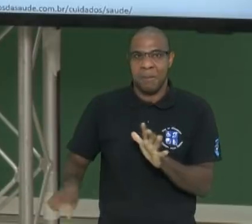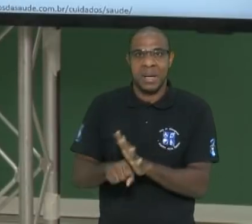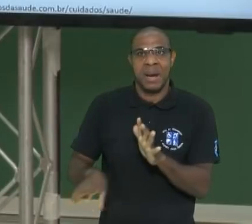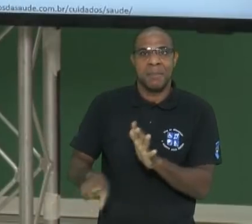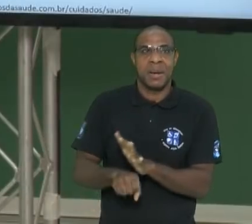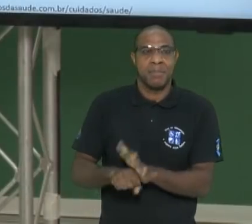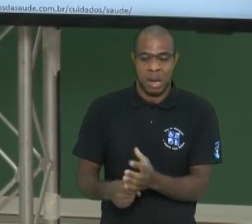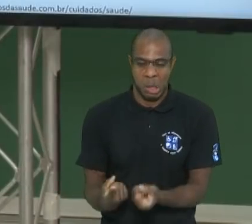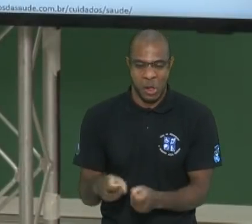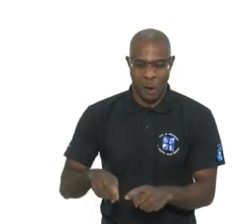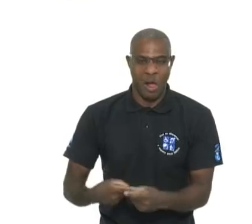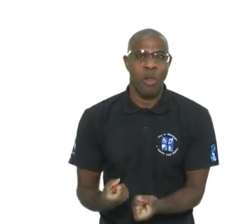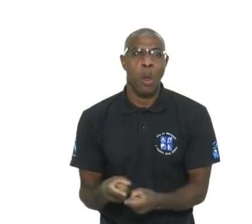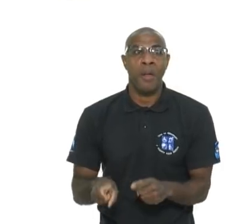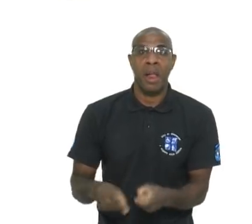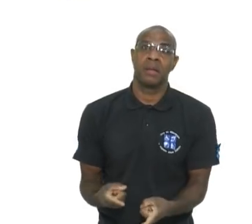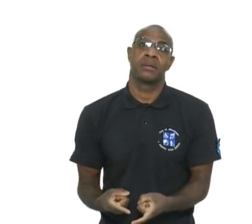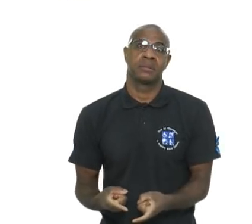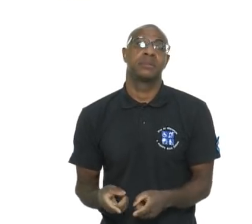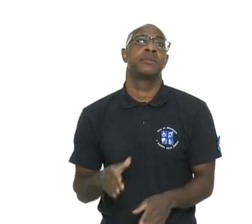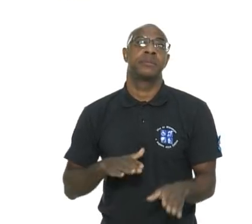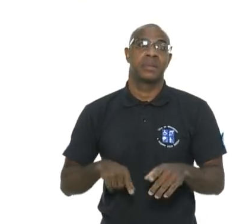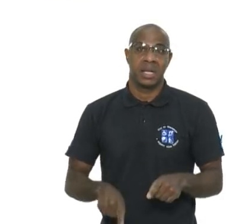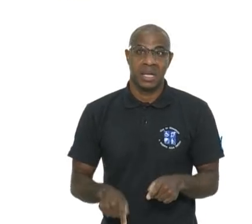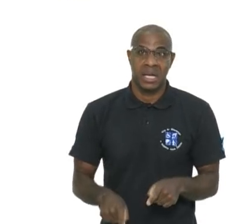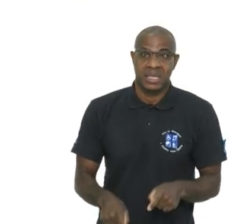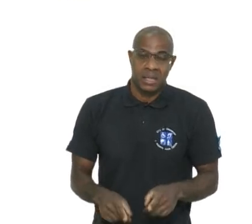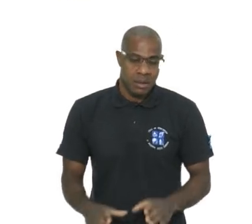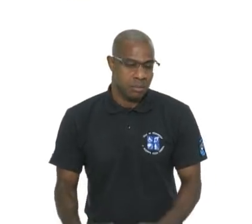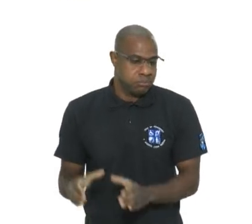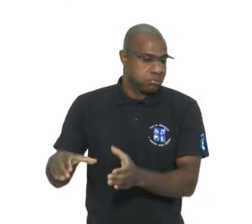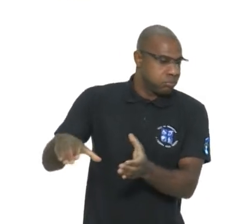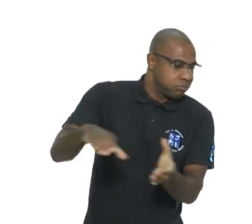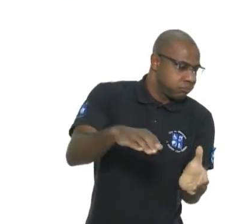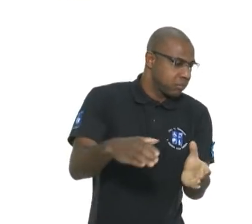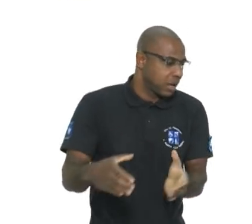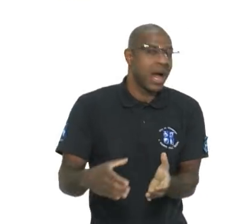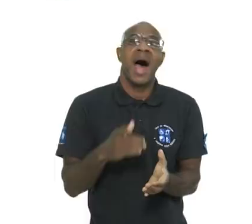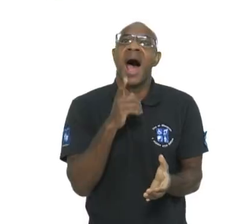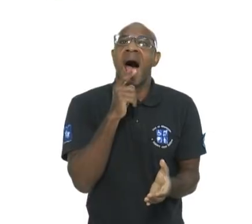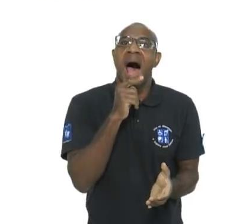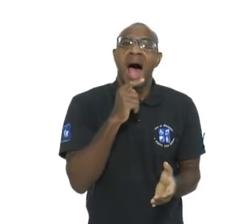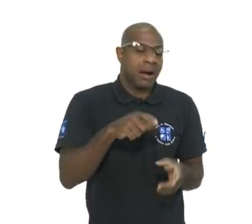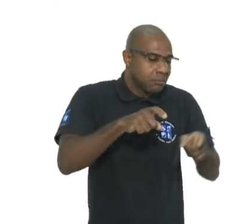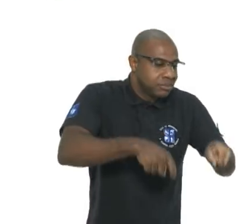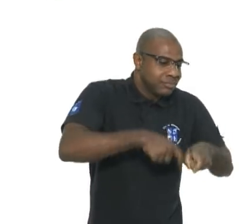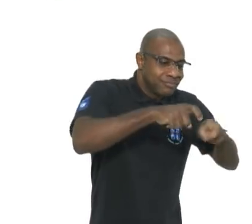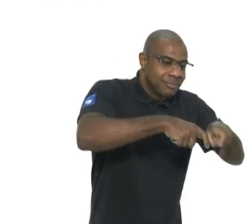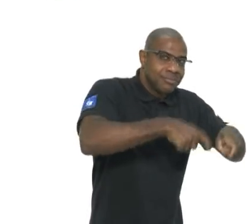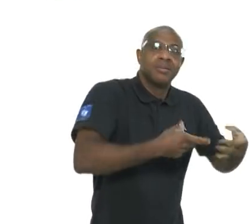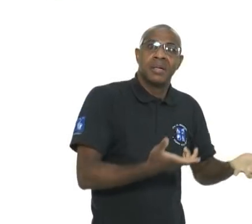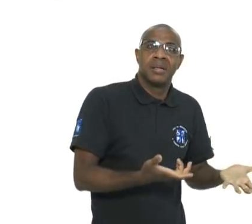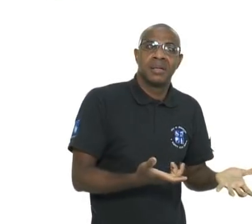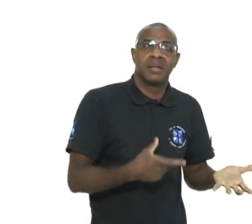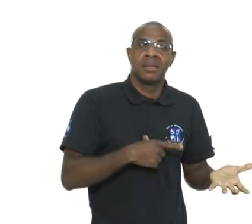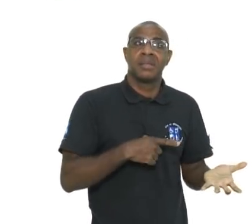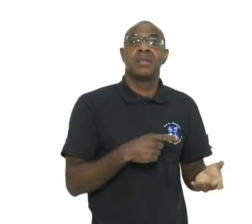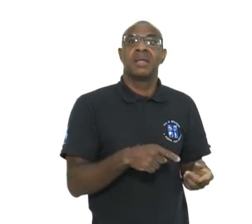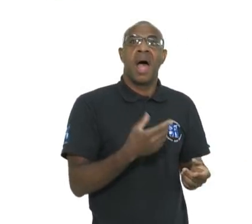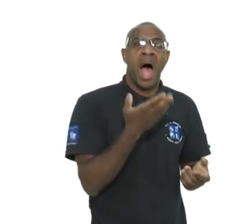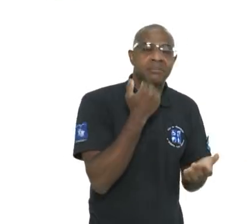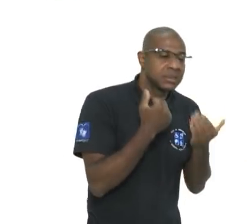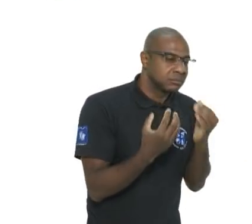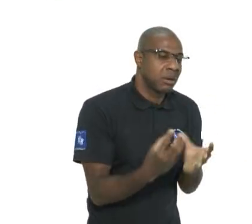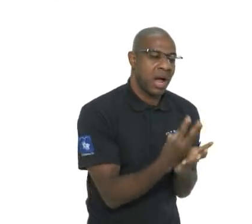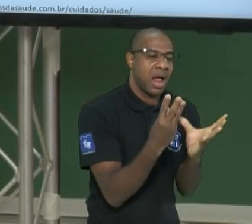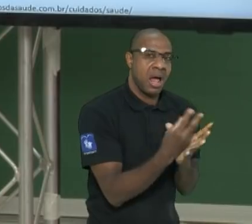para irrigar uma horta, uma plantação, que vai servir de alimento para outros seres vivos, que vai servir de alimento para o